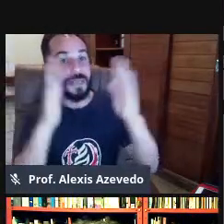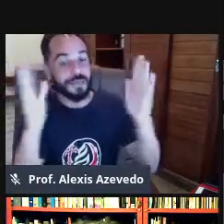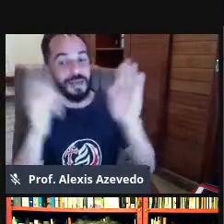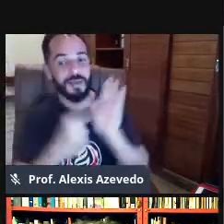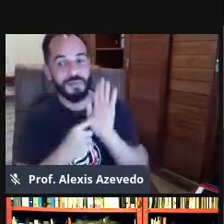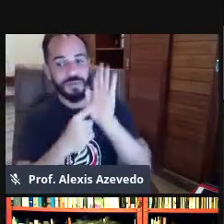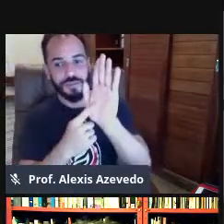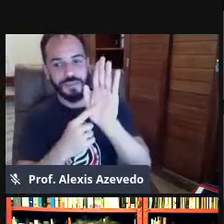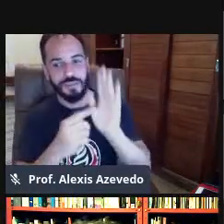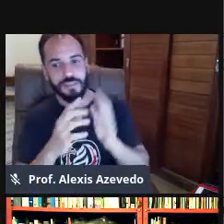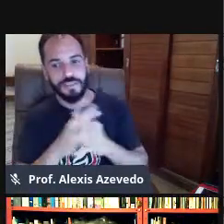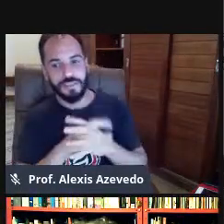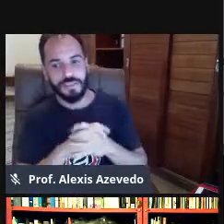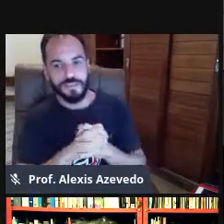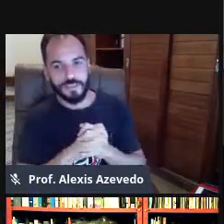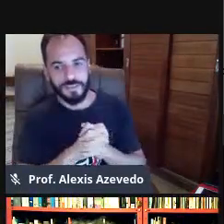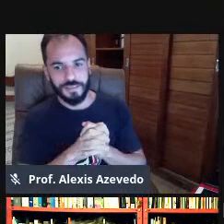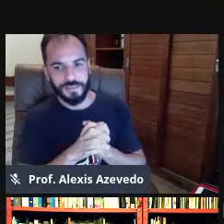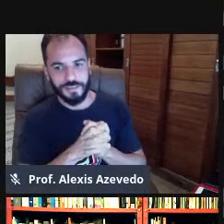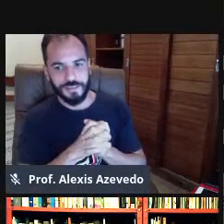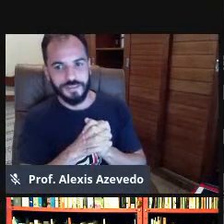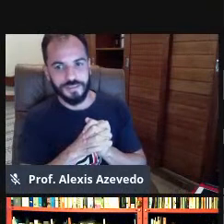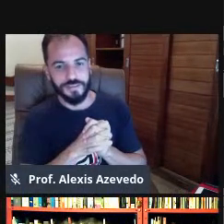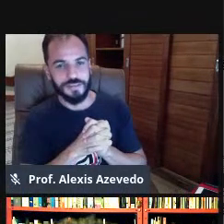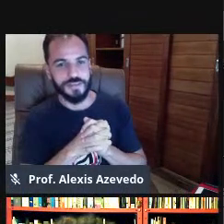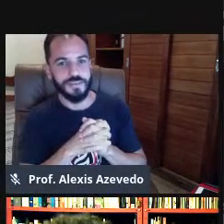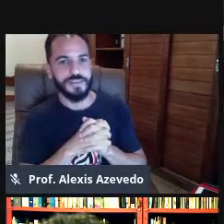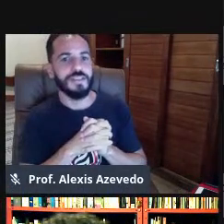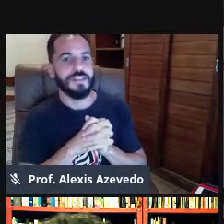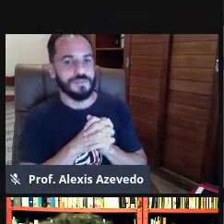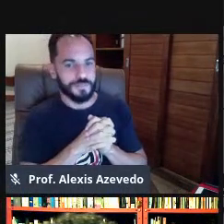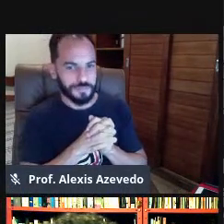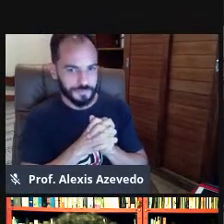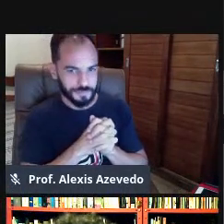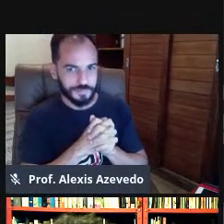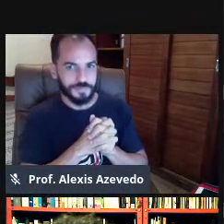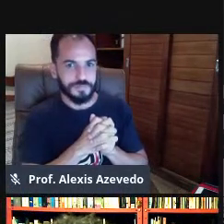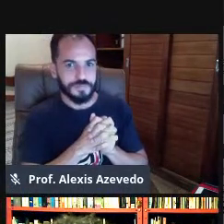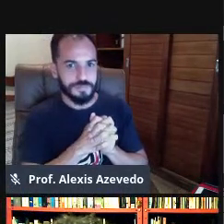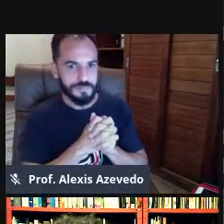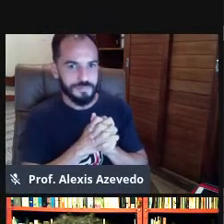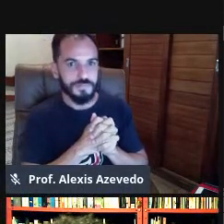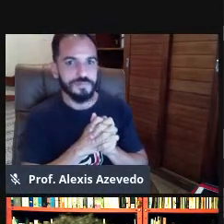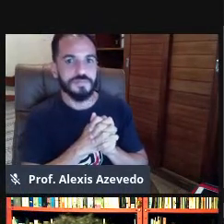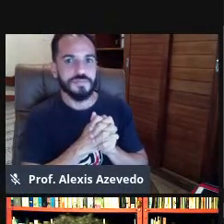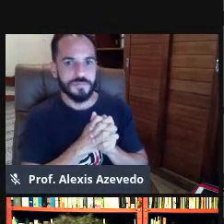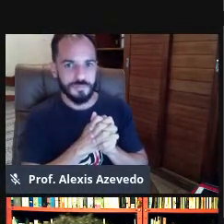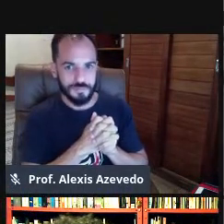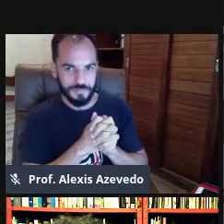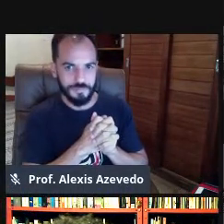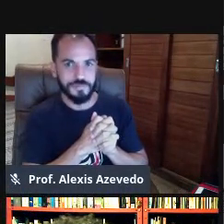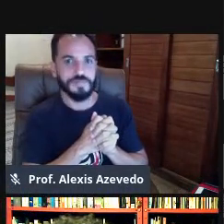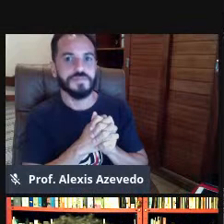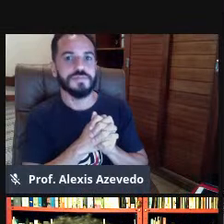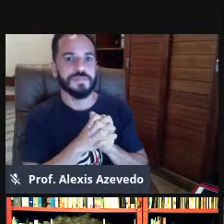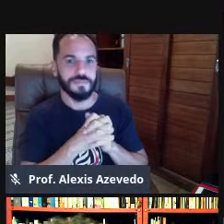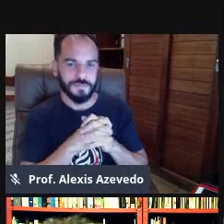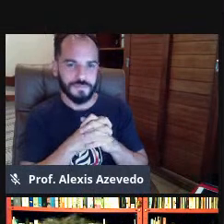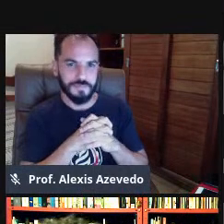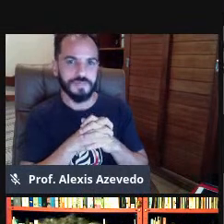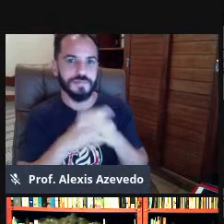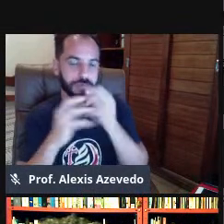para a gente dar mais atenção a isso aqui, né? Para o aluno do curso de bacharelado em